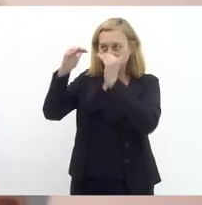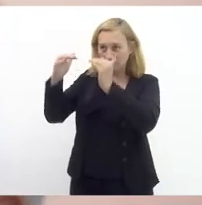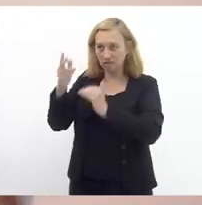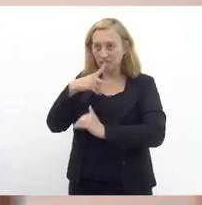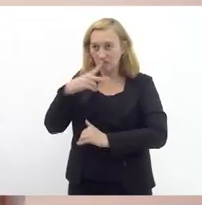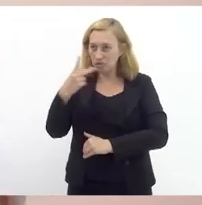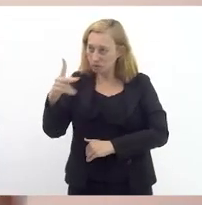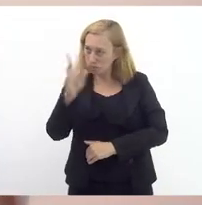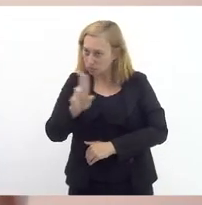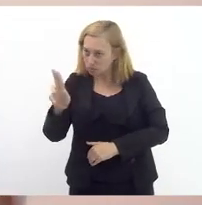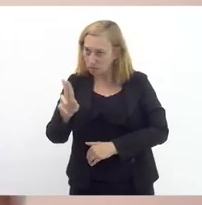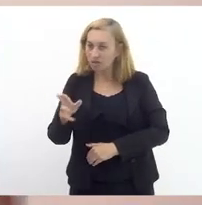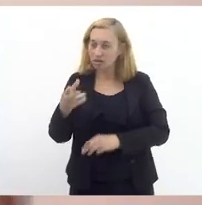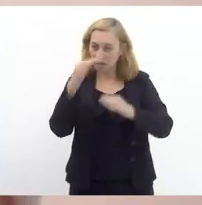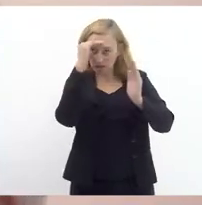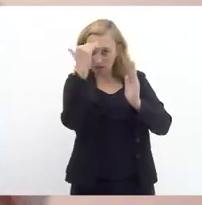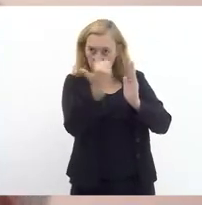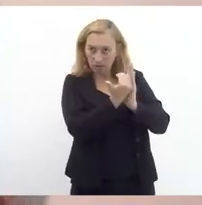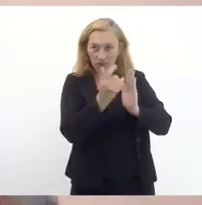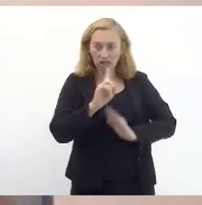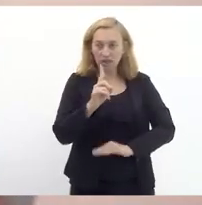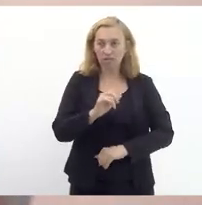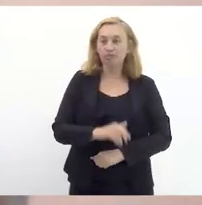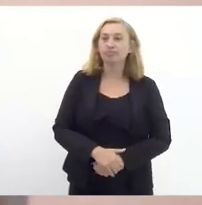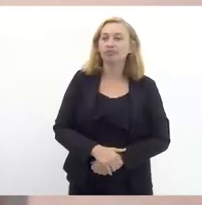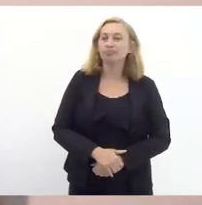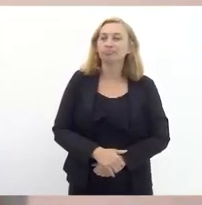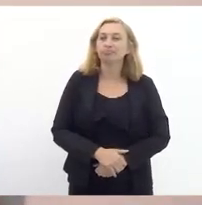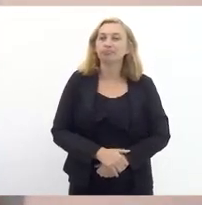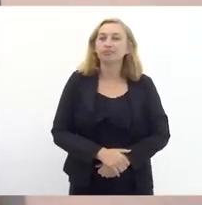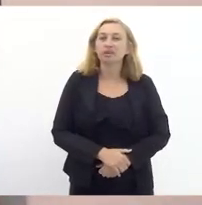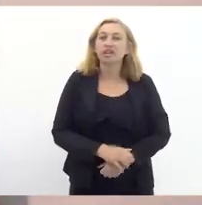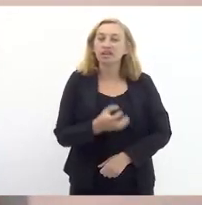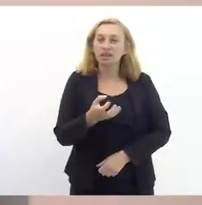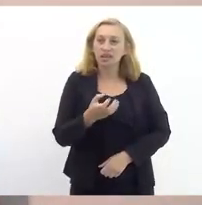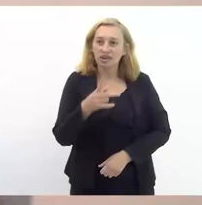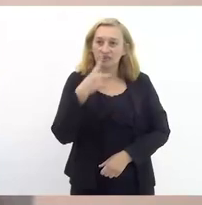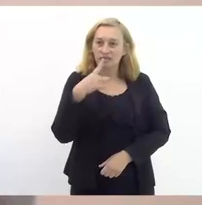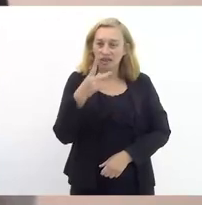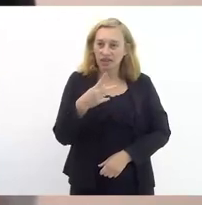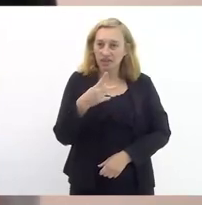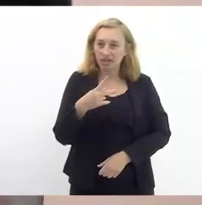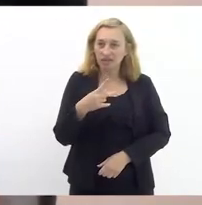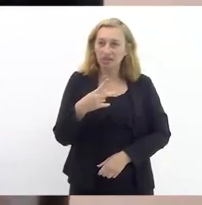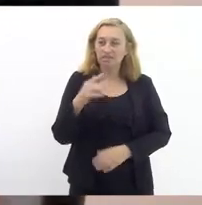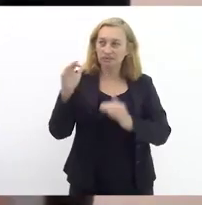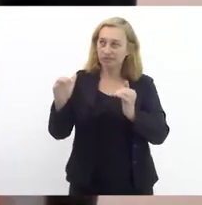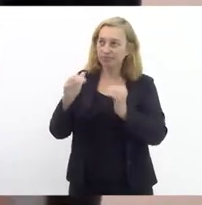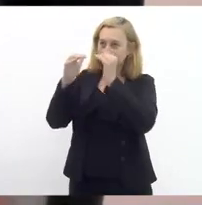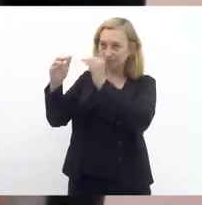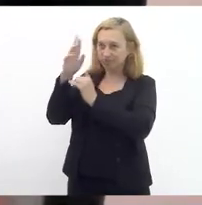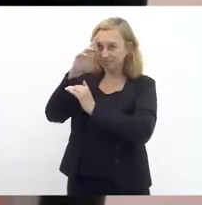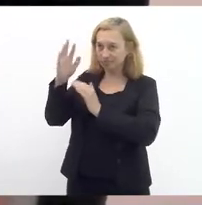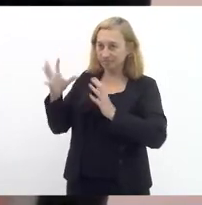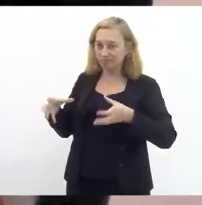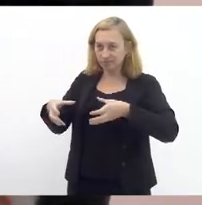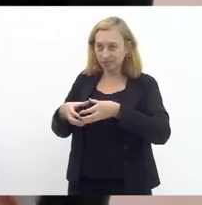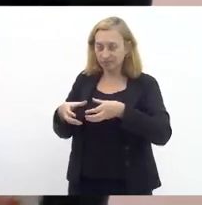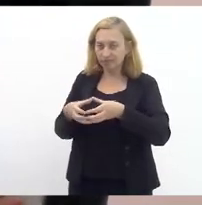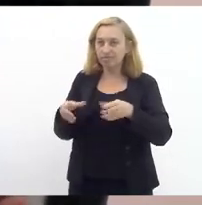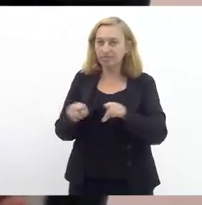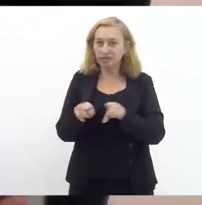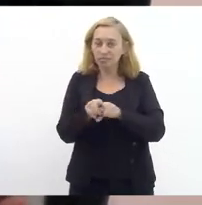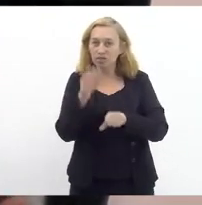que deveriam estar sendo respeitadas e não estão. E só quero acrescentar à Vossa Excelência e à comissão o desrespeito